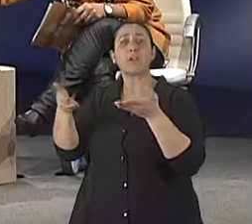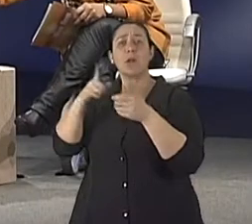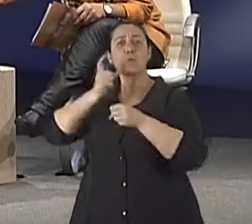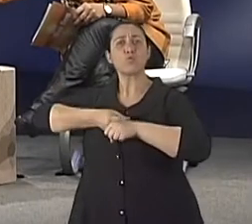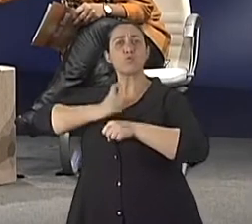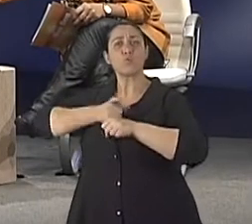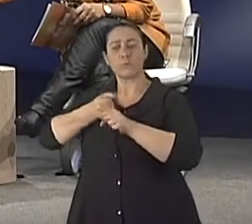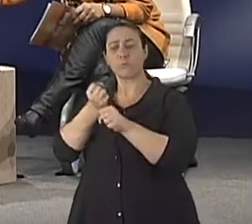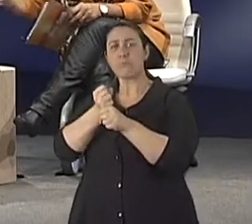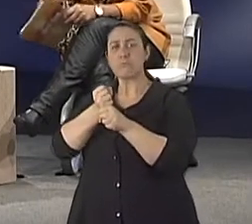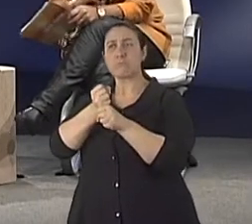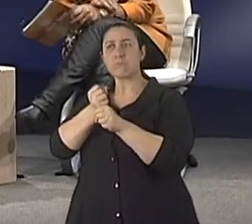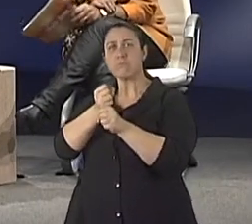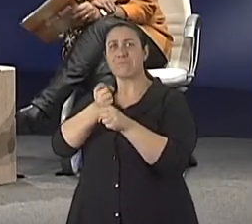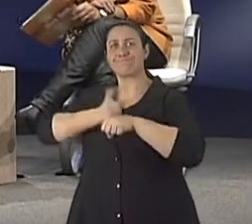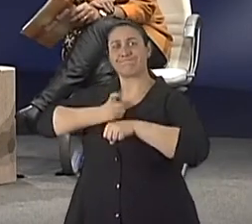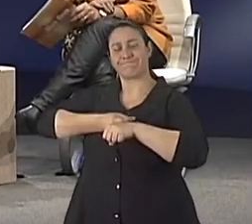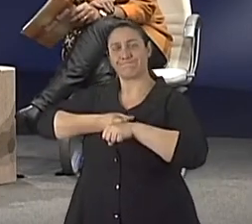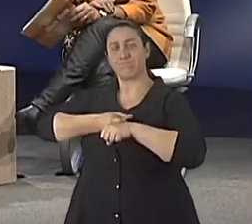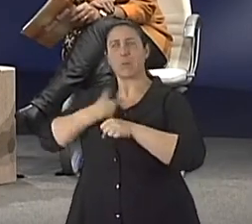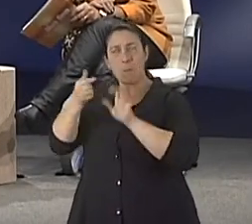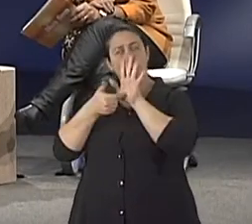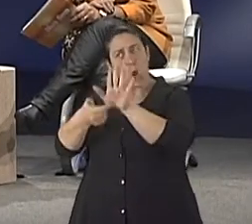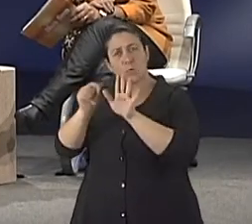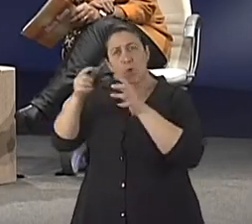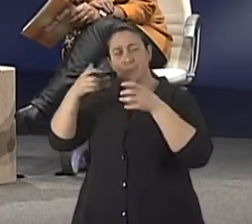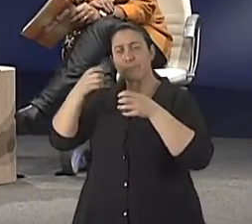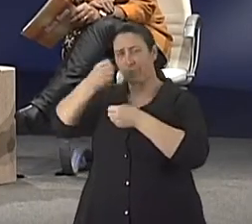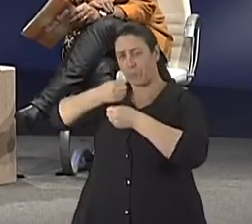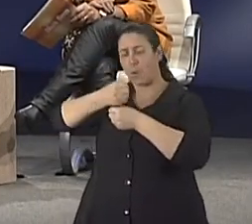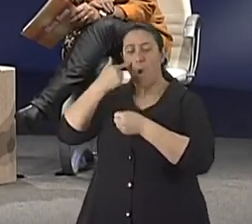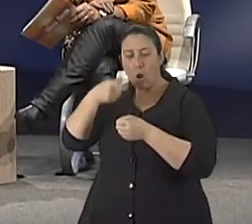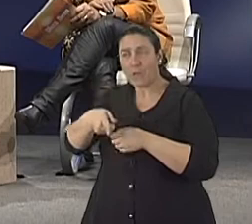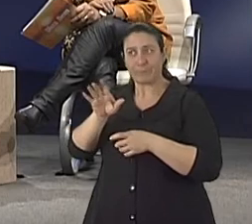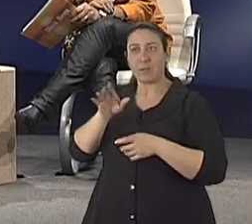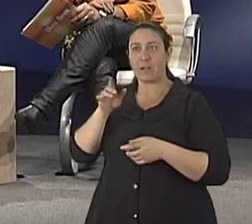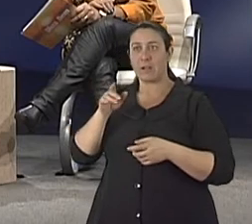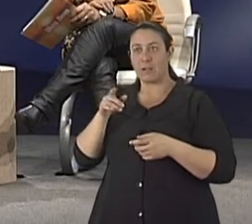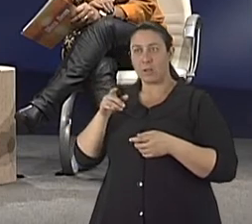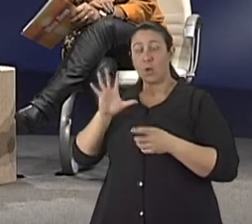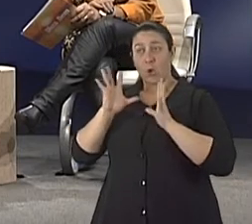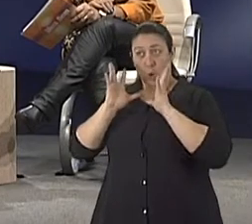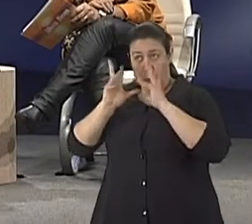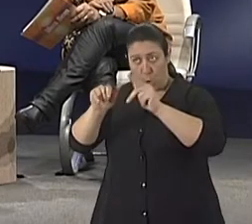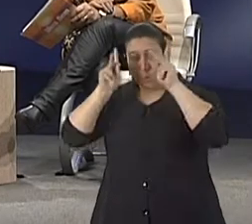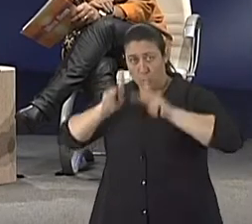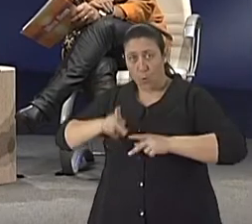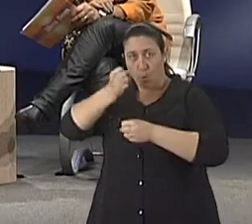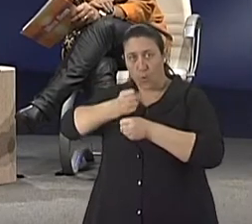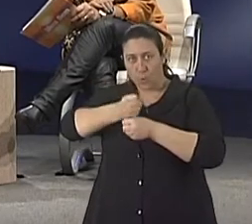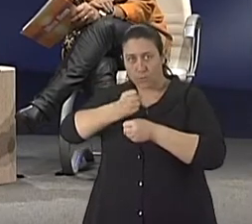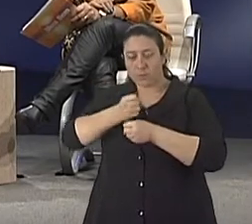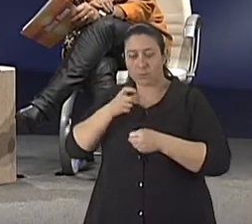protótipos o que a minha caneta pode ser então assim toda a coluna a gente acaba tendo depois eu troquei mil